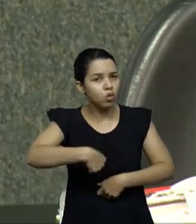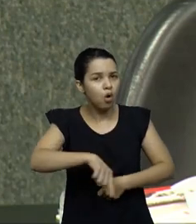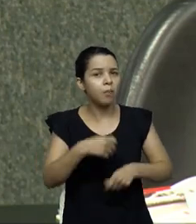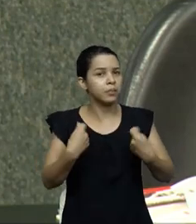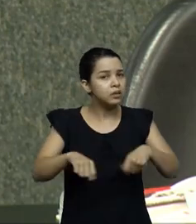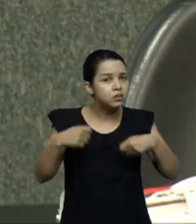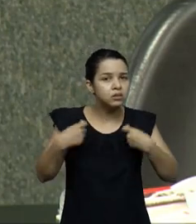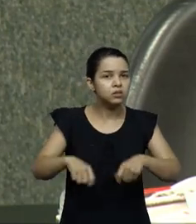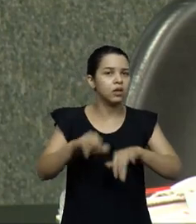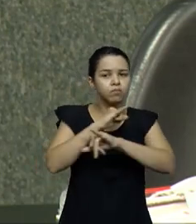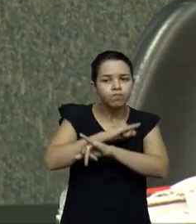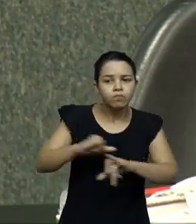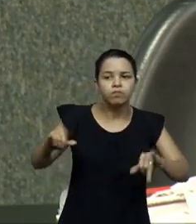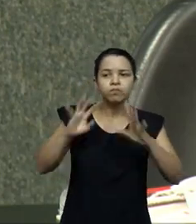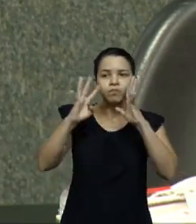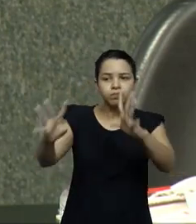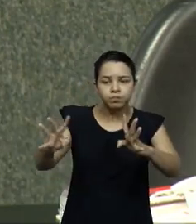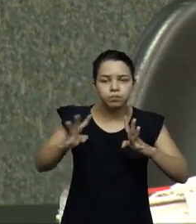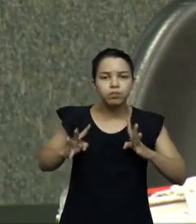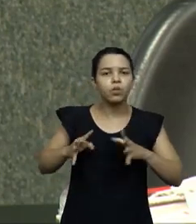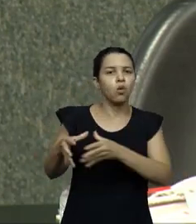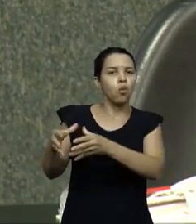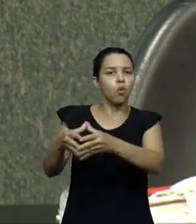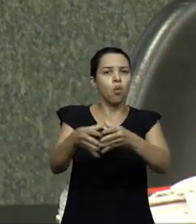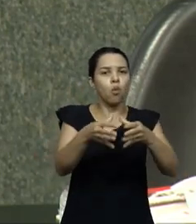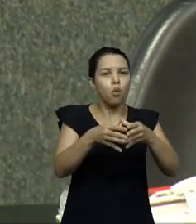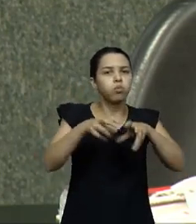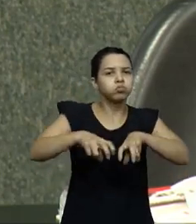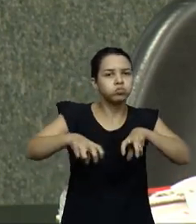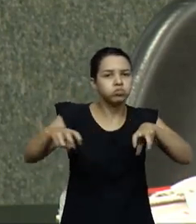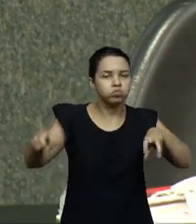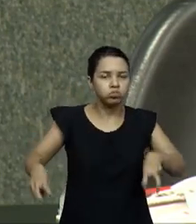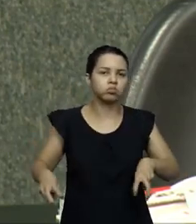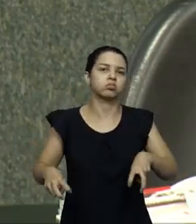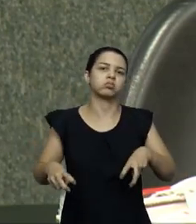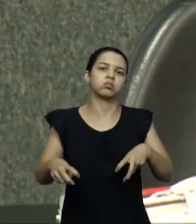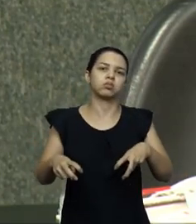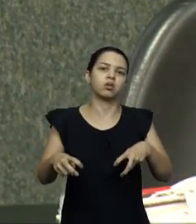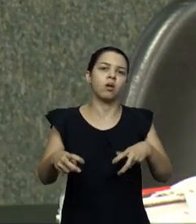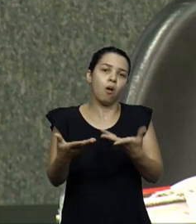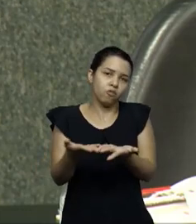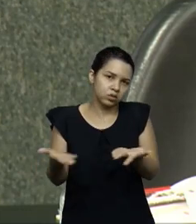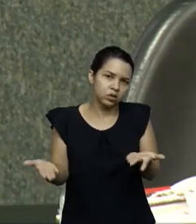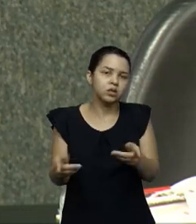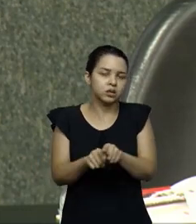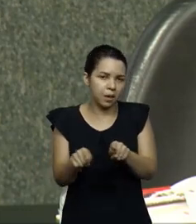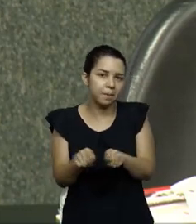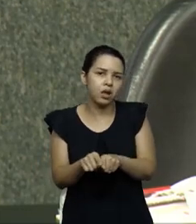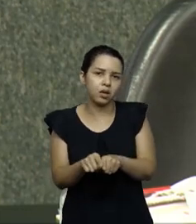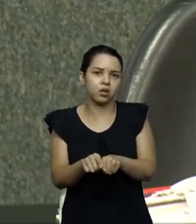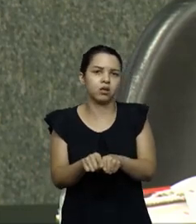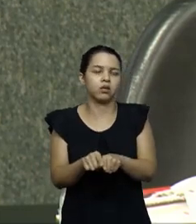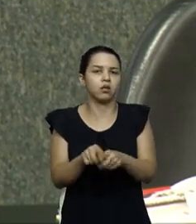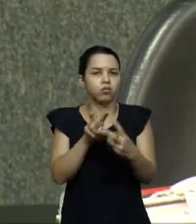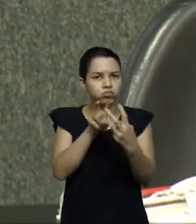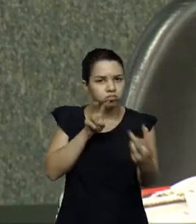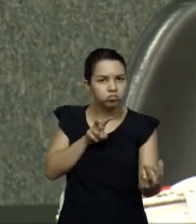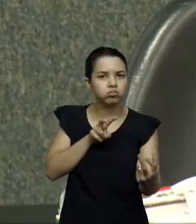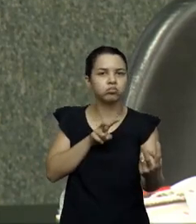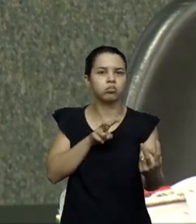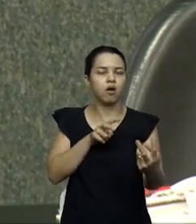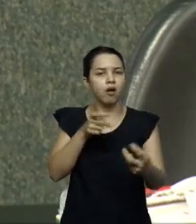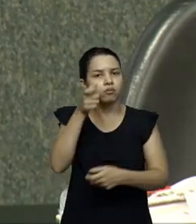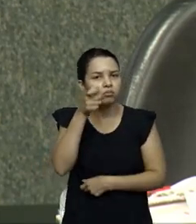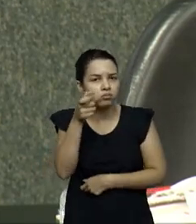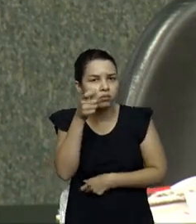dos órgãos que estão aqui nessa mesa respaldado obviamente por aqueles que estão aí online nos assistindo e também